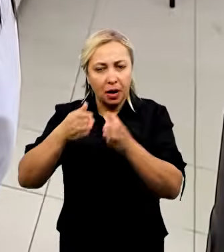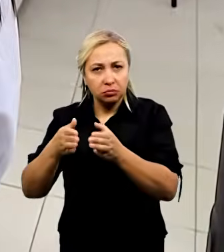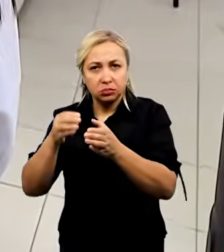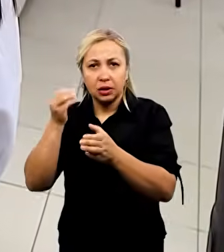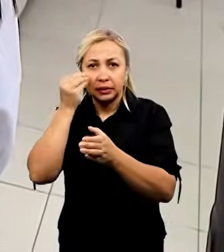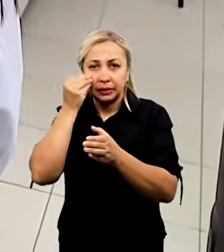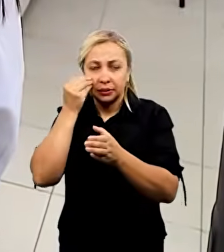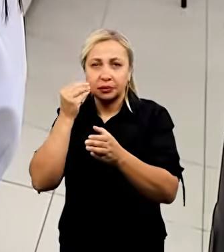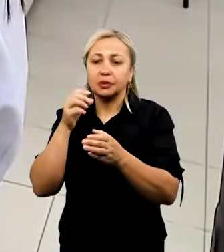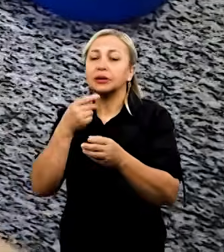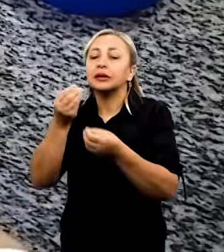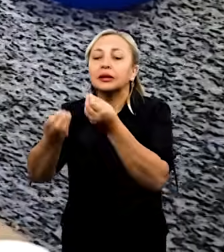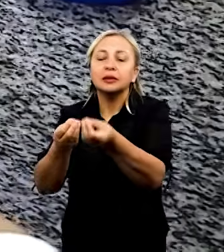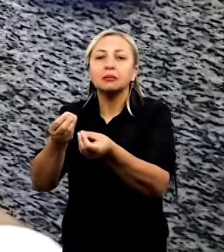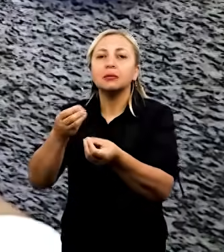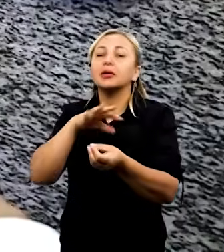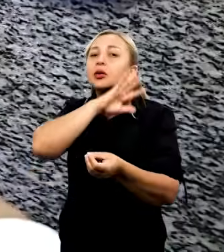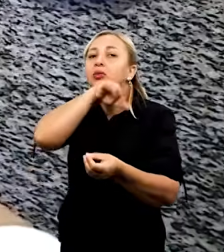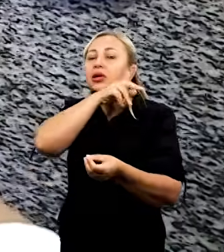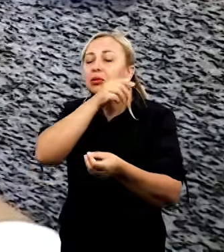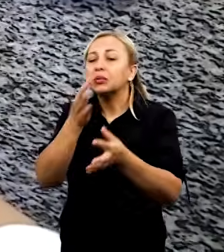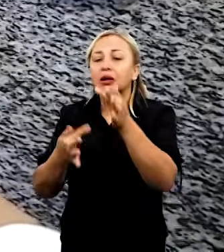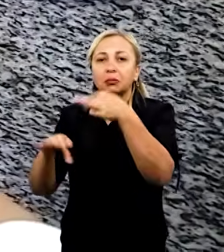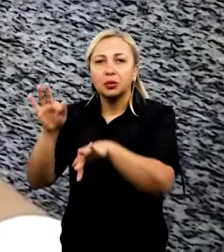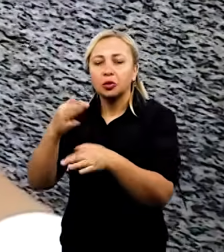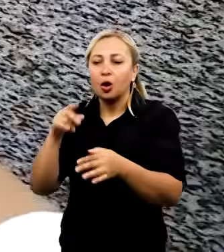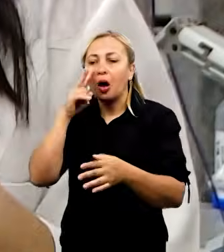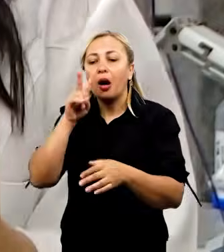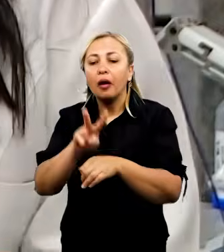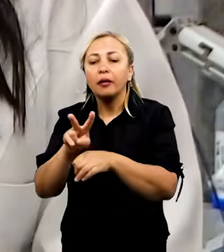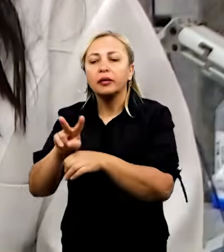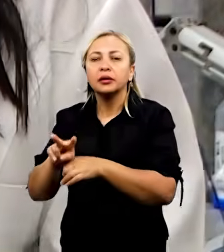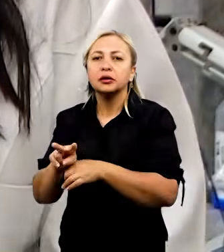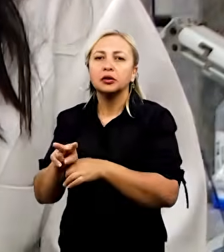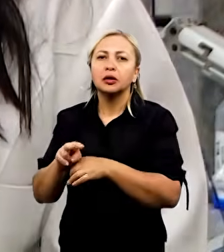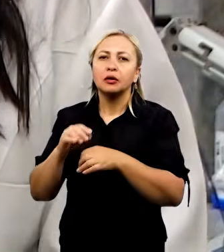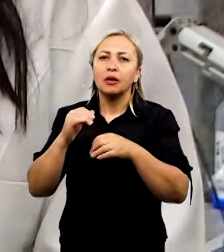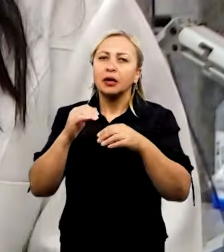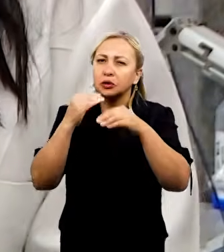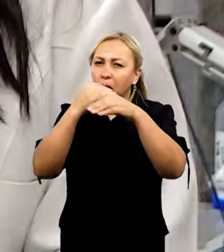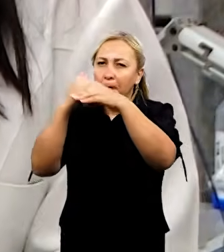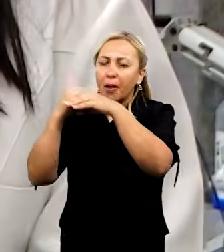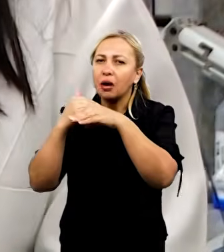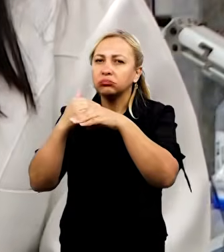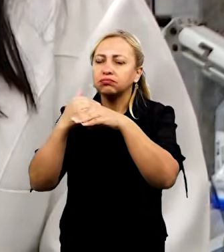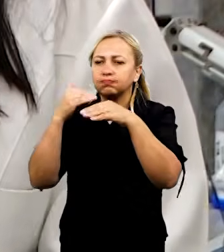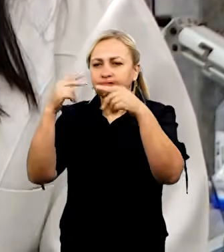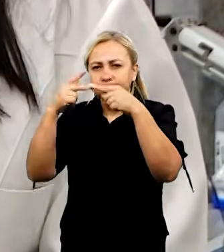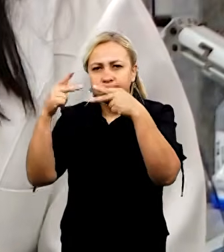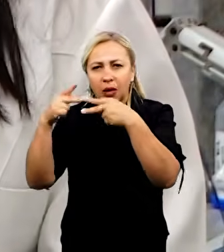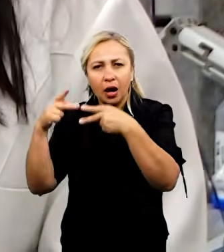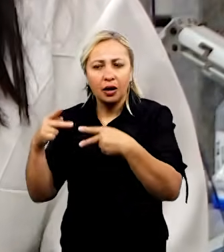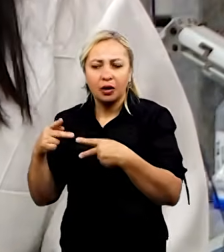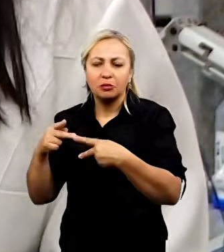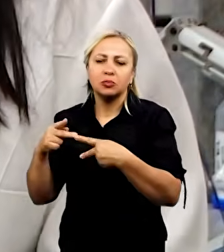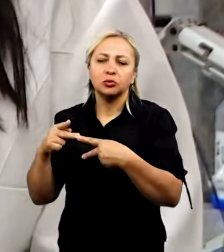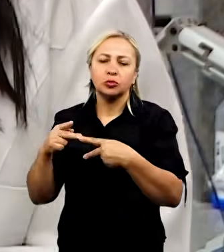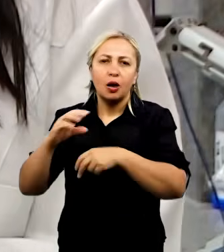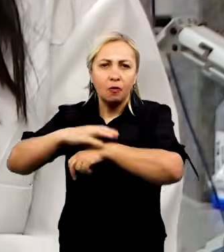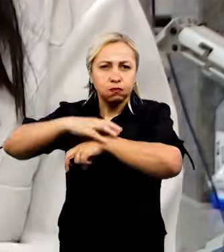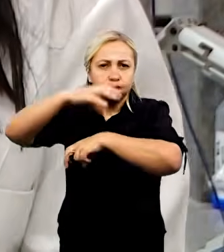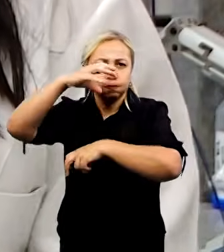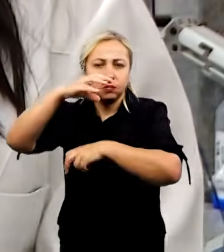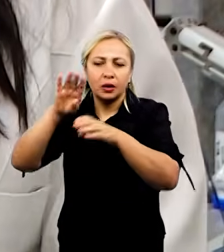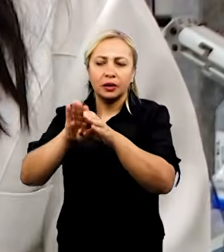nós testamos em animais de laboratório. E aí observamos diversos parâmetros inflamatórios,